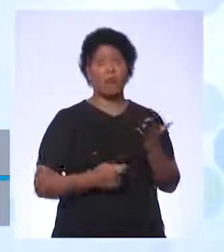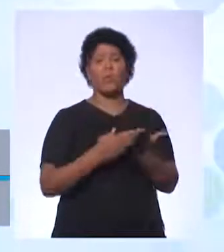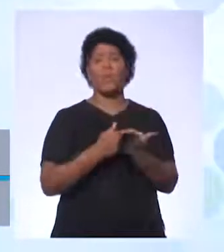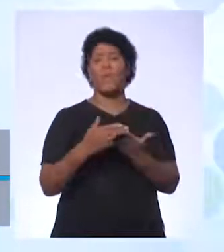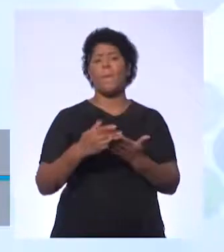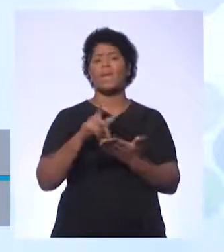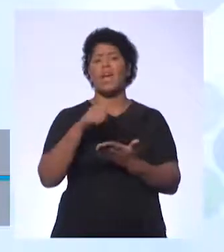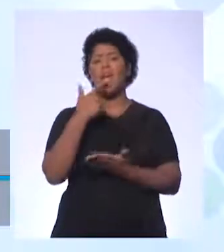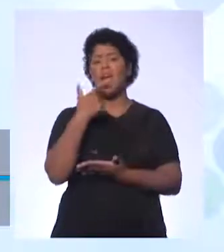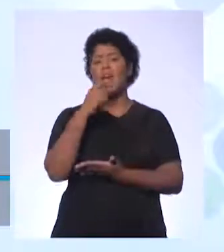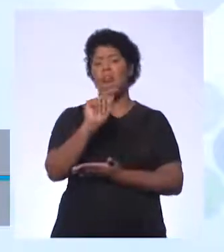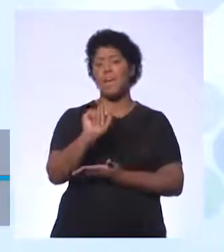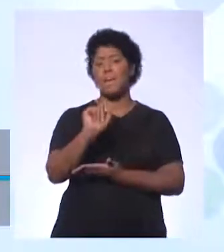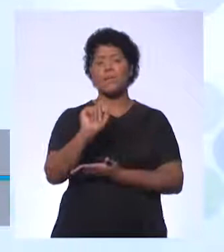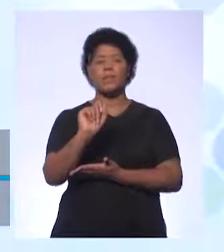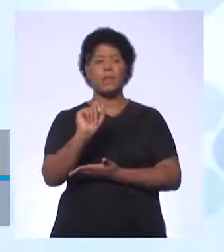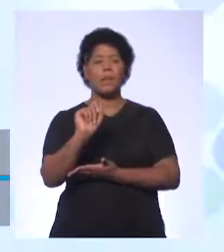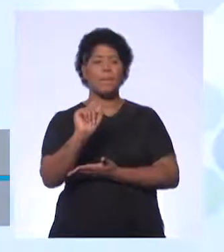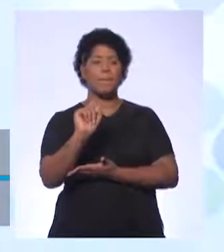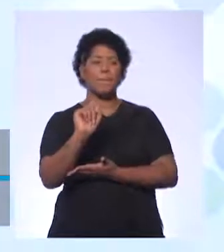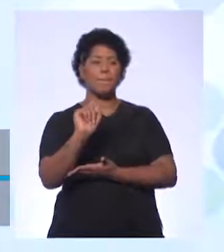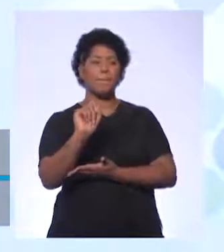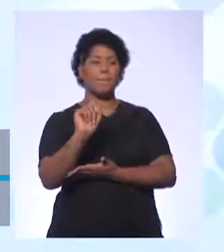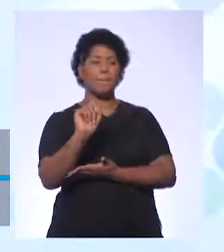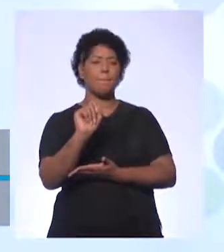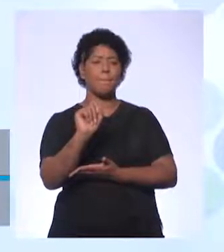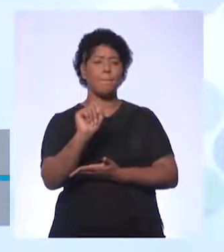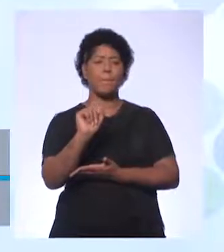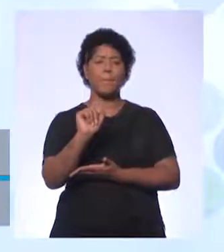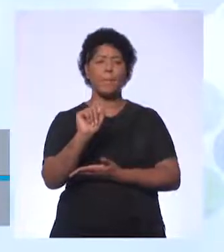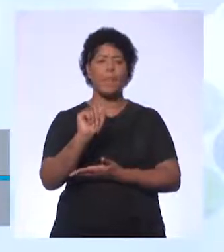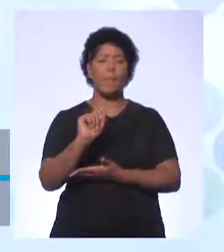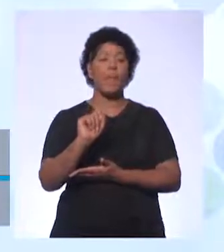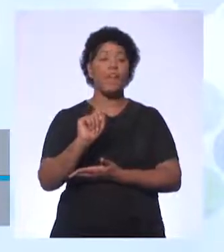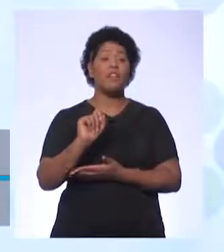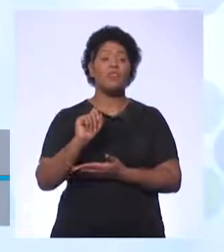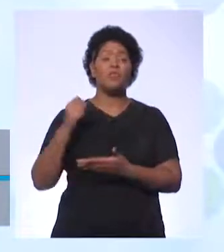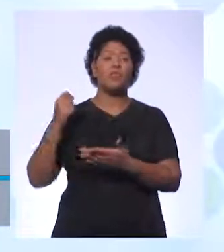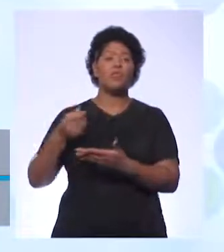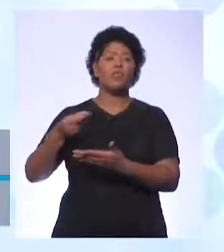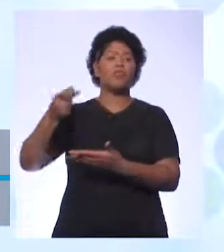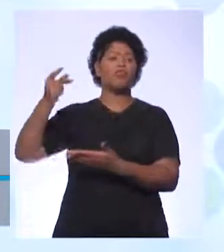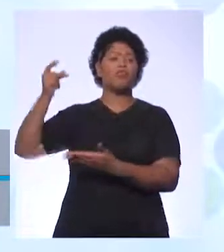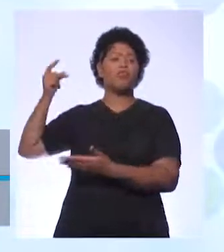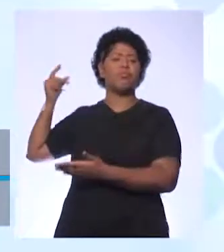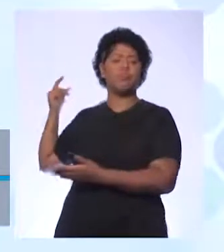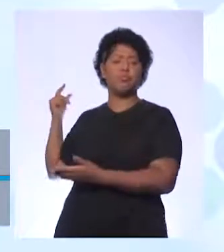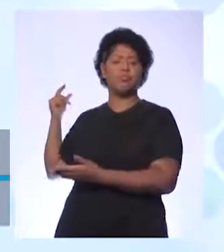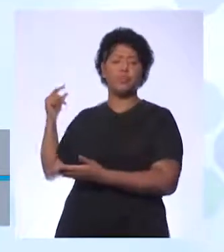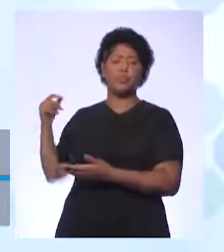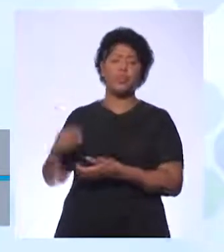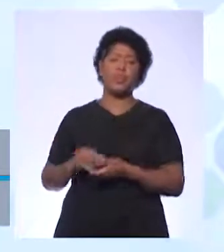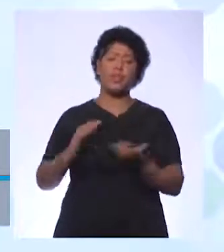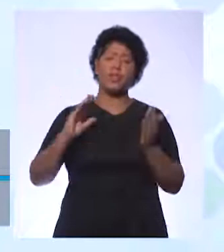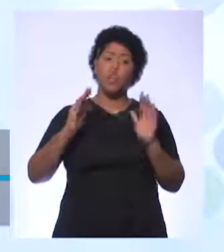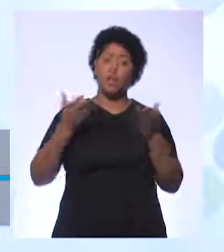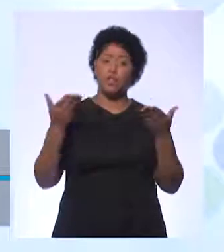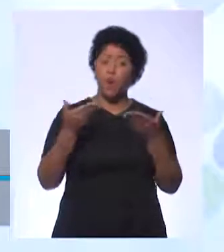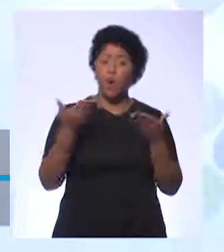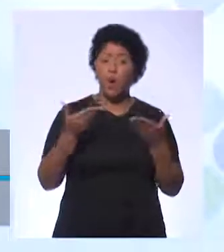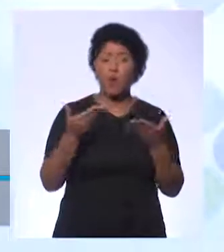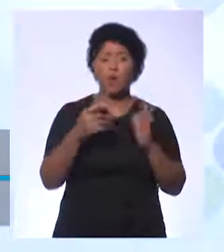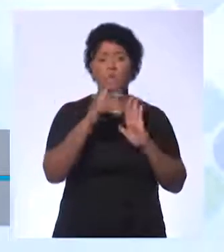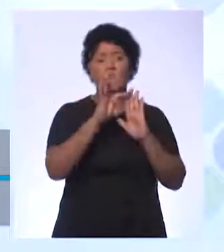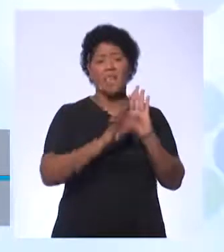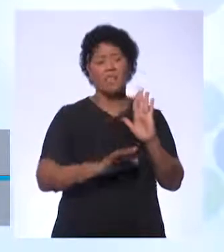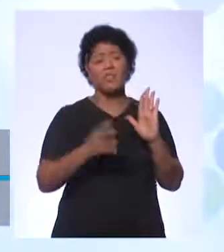está numa linguagem mais arcaica, uma linguagem um pouco não tão atual. E já as outras amostras já tem texto atual,